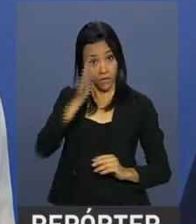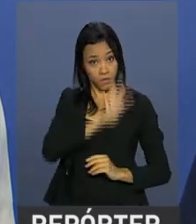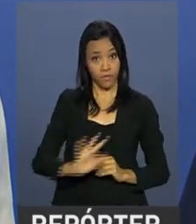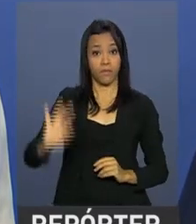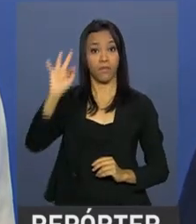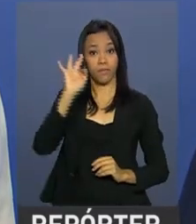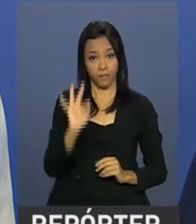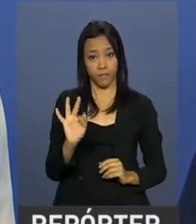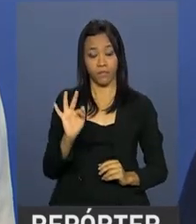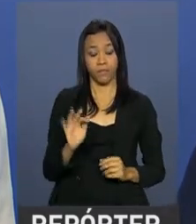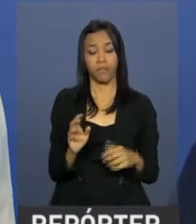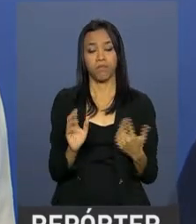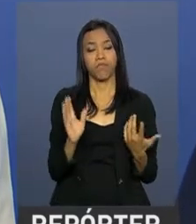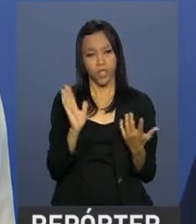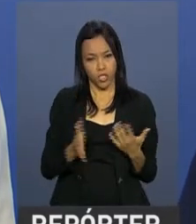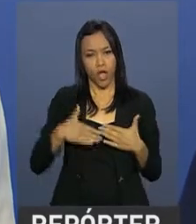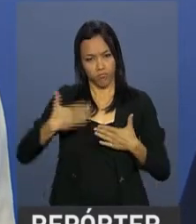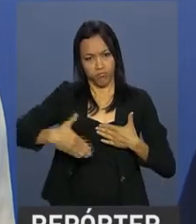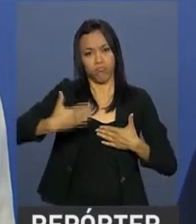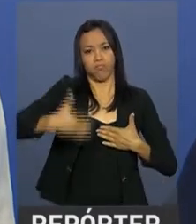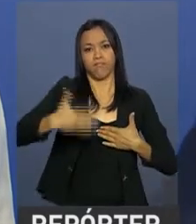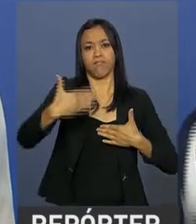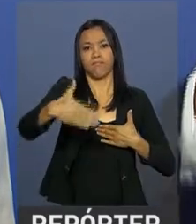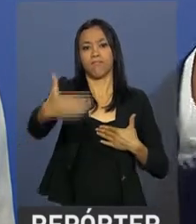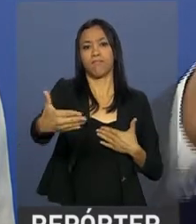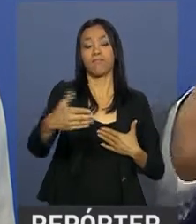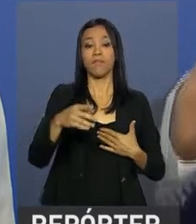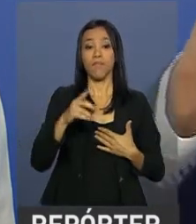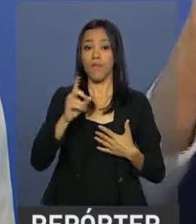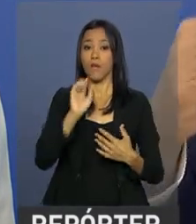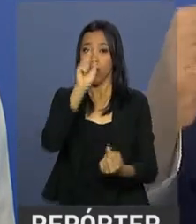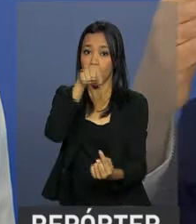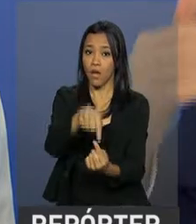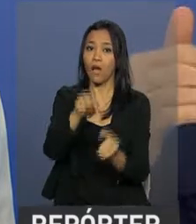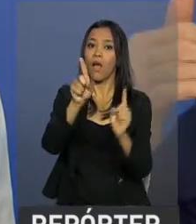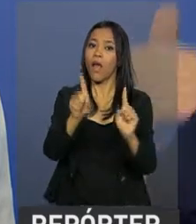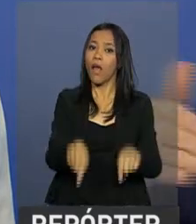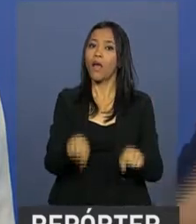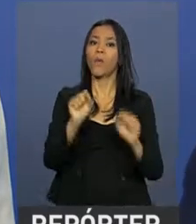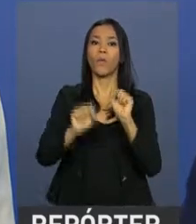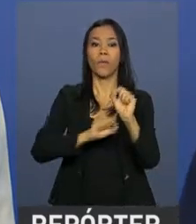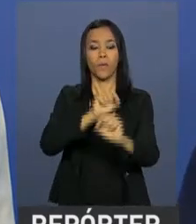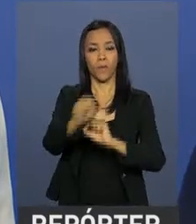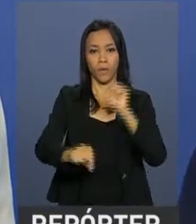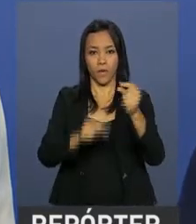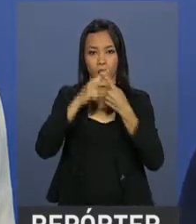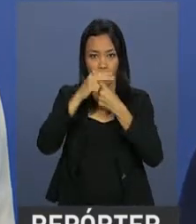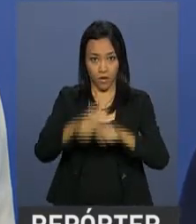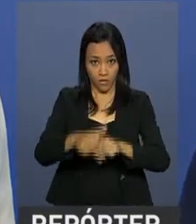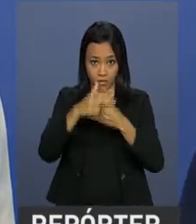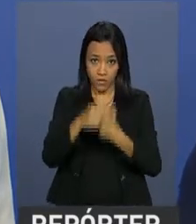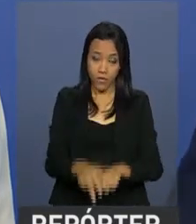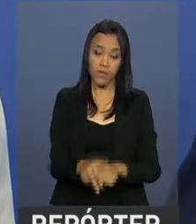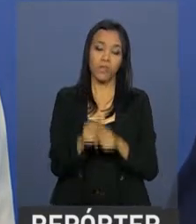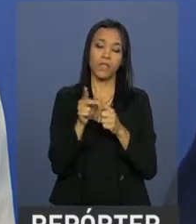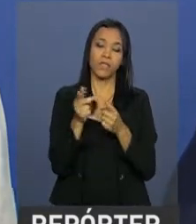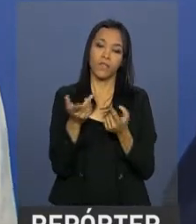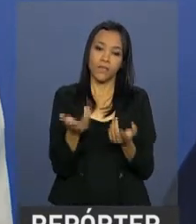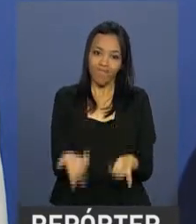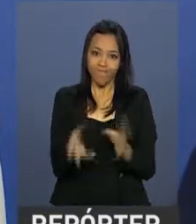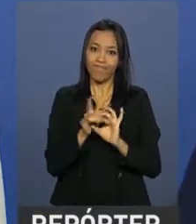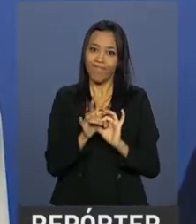União, que está em andamento, e visando um ajuste que permita